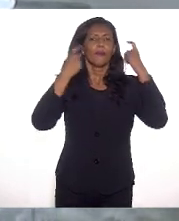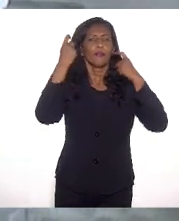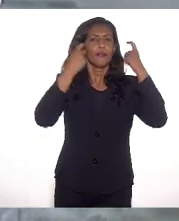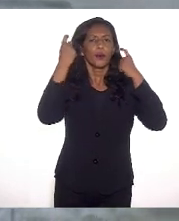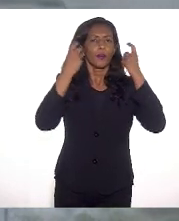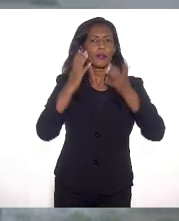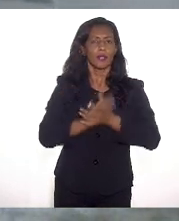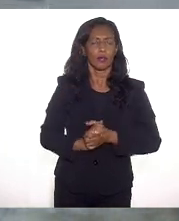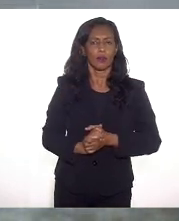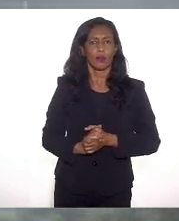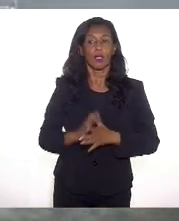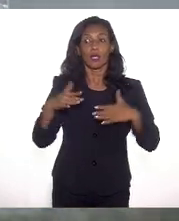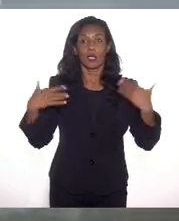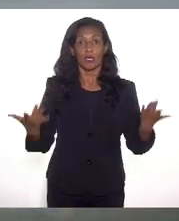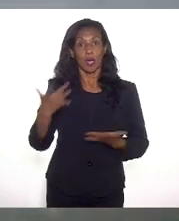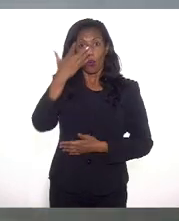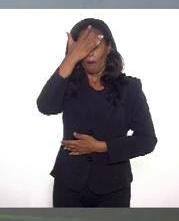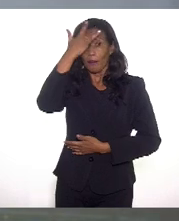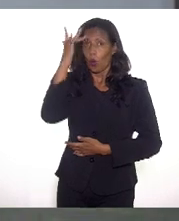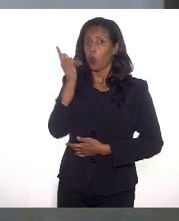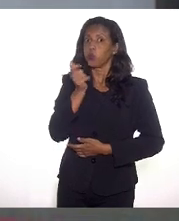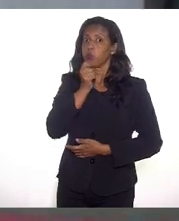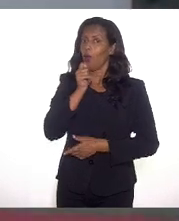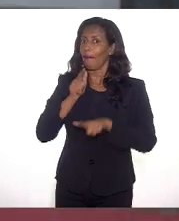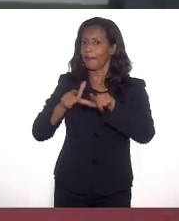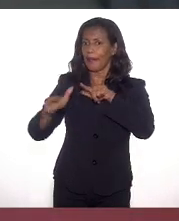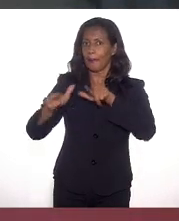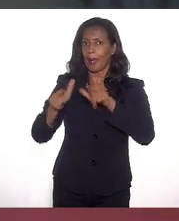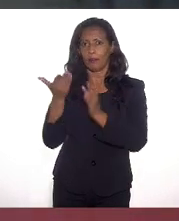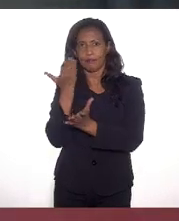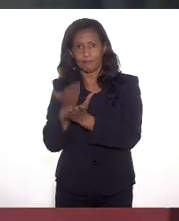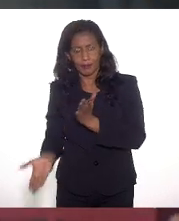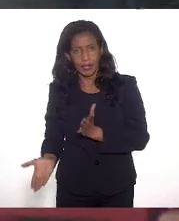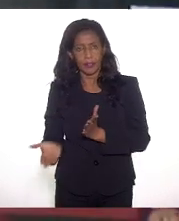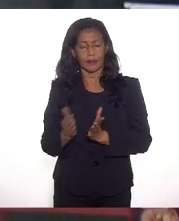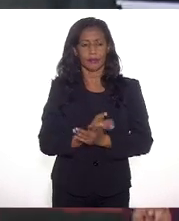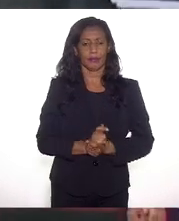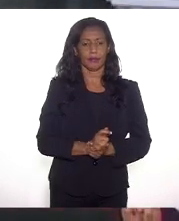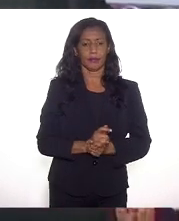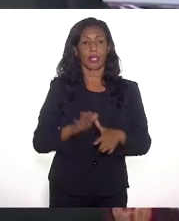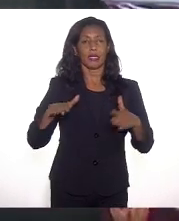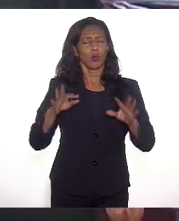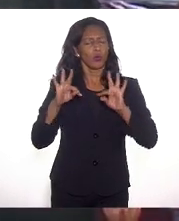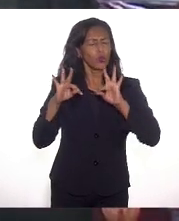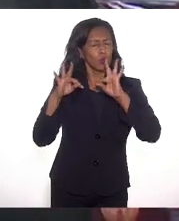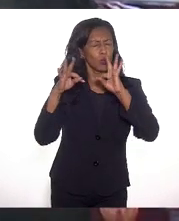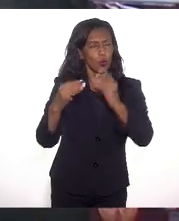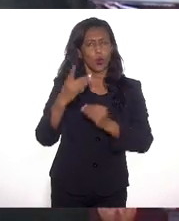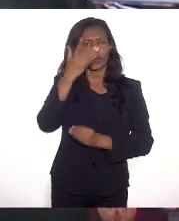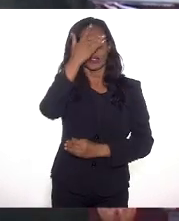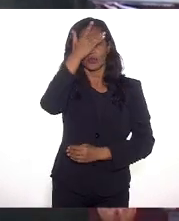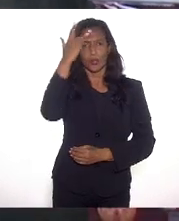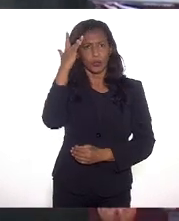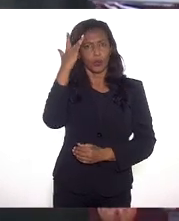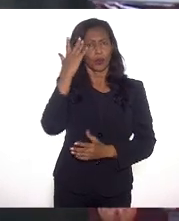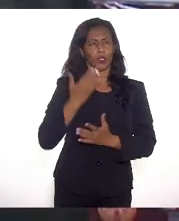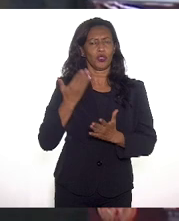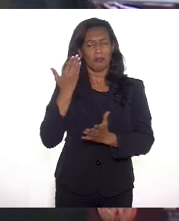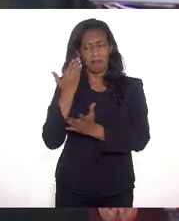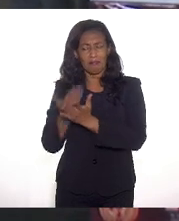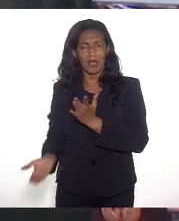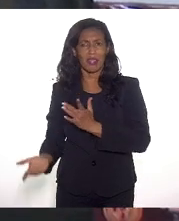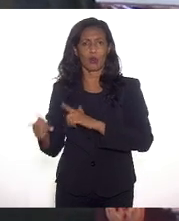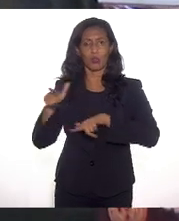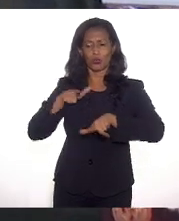nossas pessoas que ficaram desempregadas. Então, todos aqueles que... E a gente vai dizer ali um